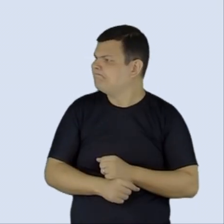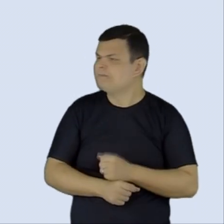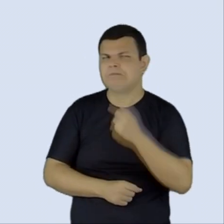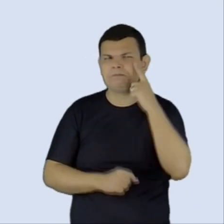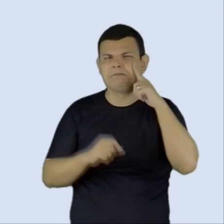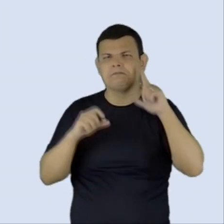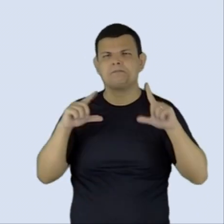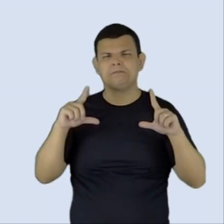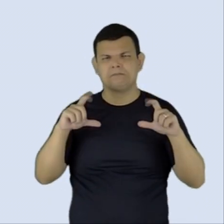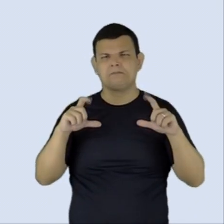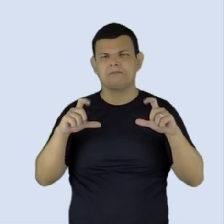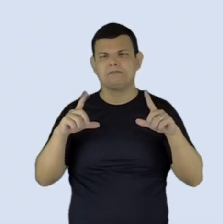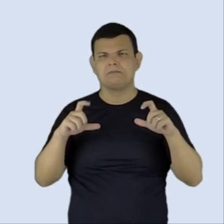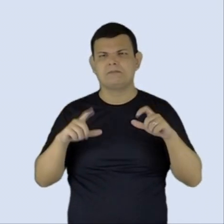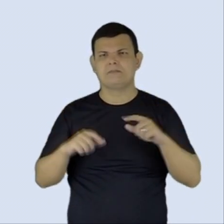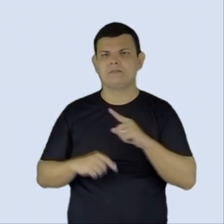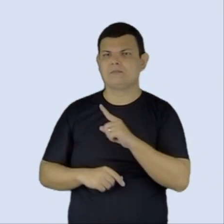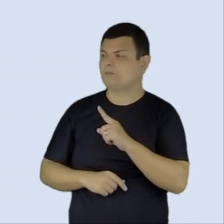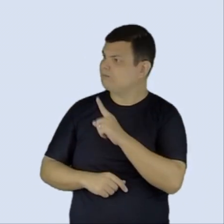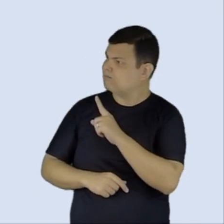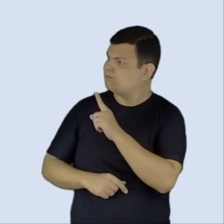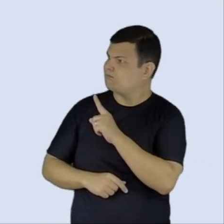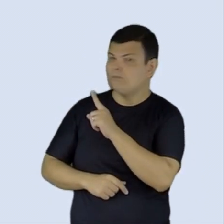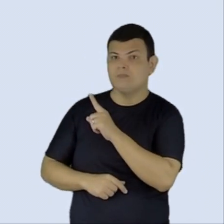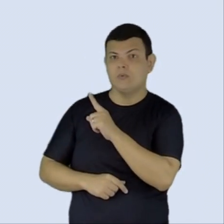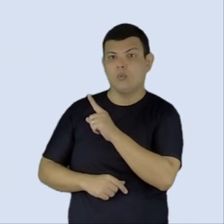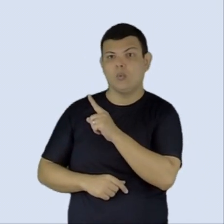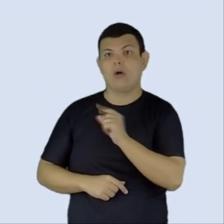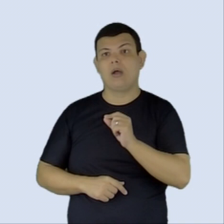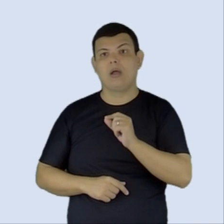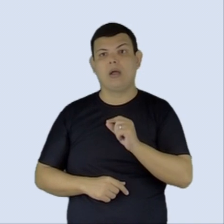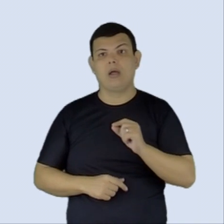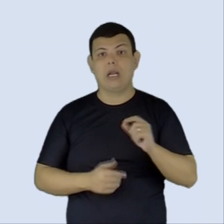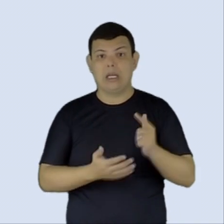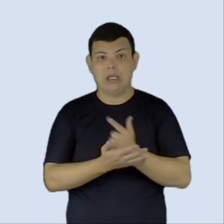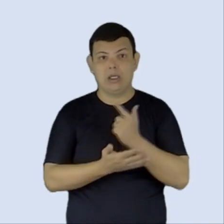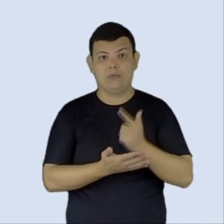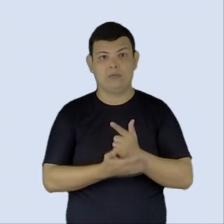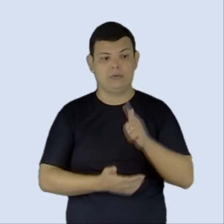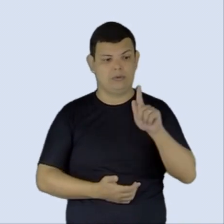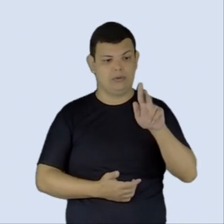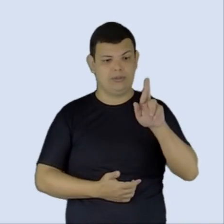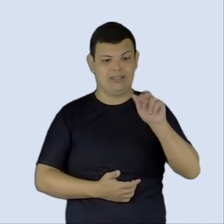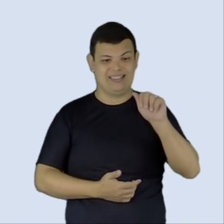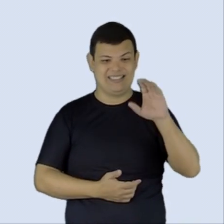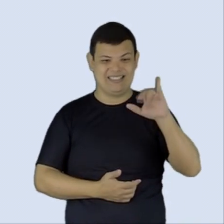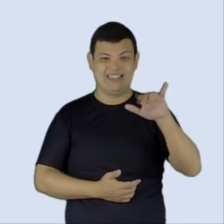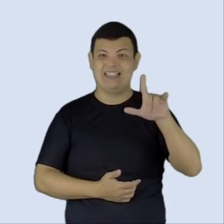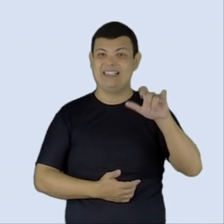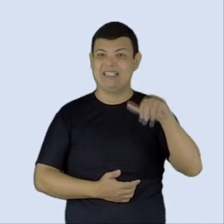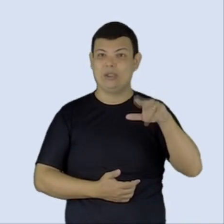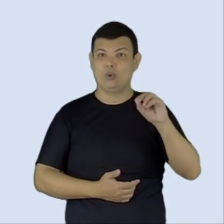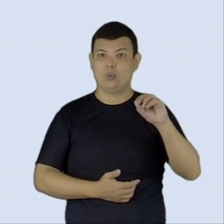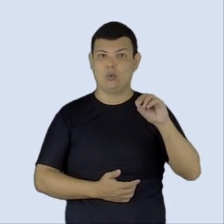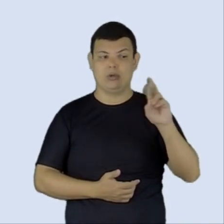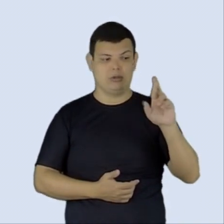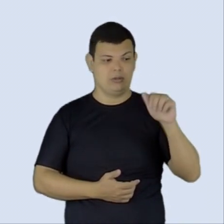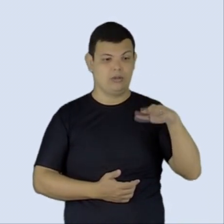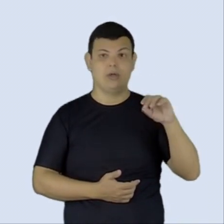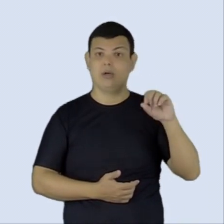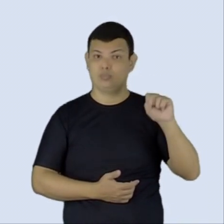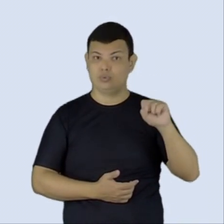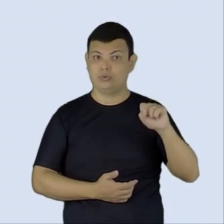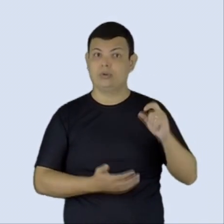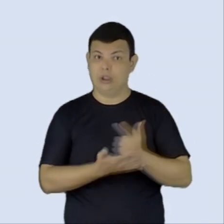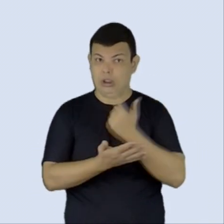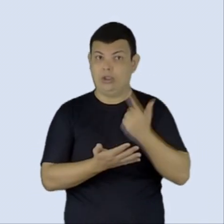uma foto do autor Graciliano Ramos, Vidas Secas, as pessoas abandonando o sertão por falta de água. Se não tem